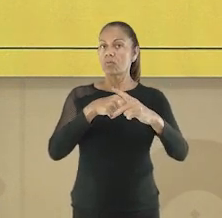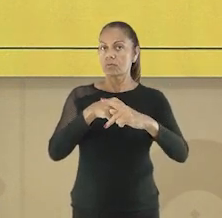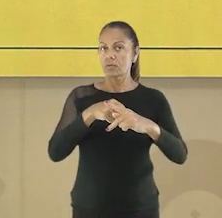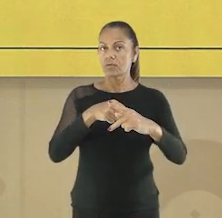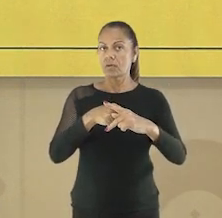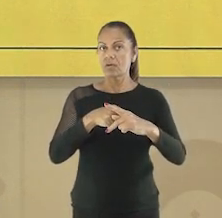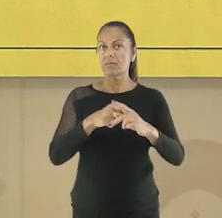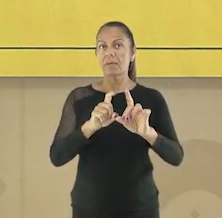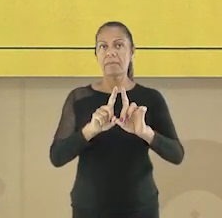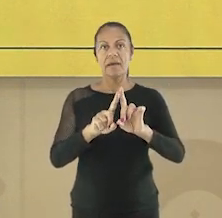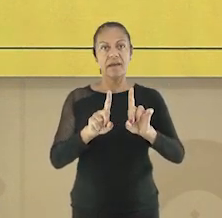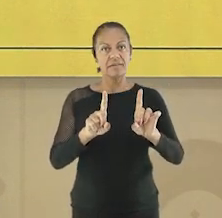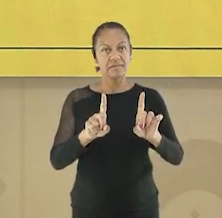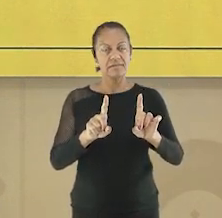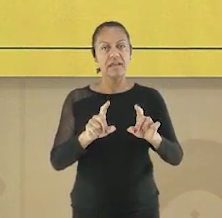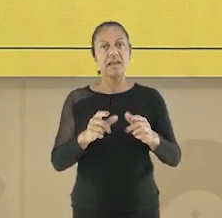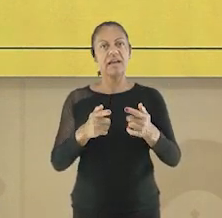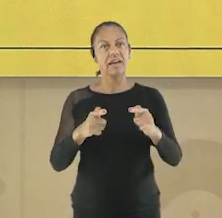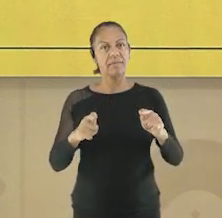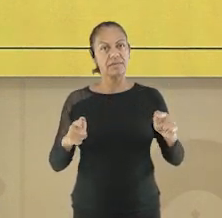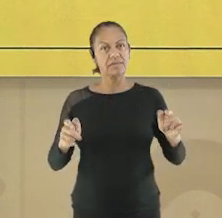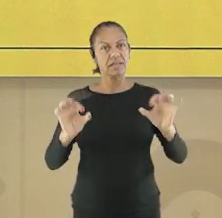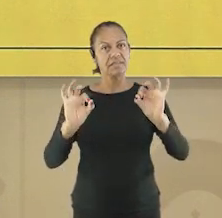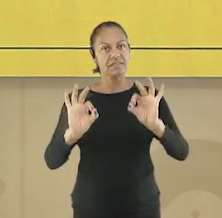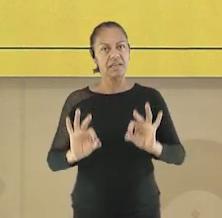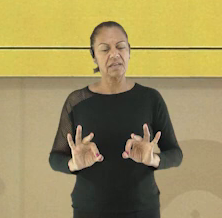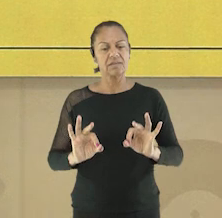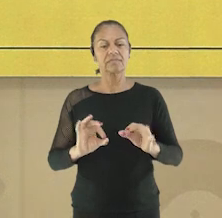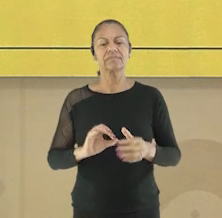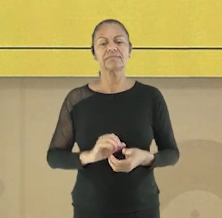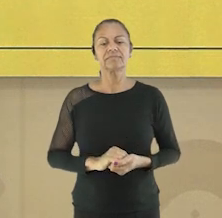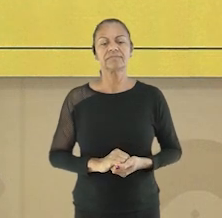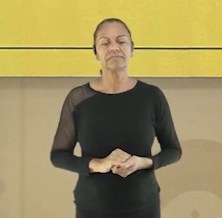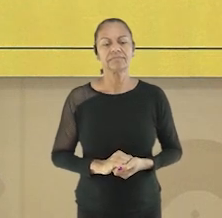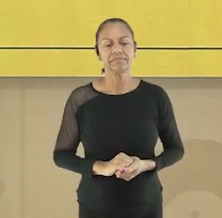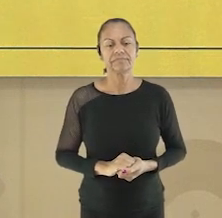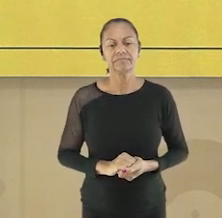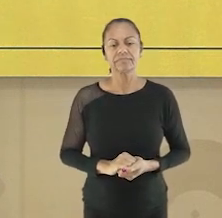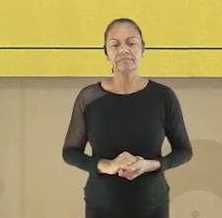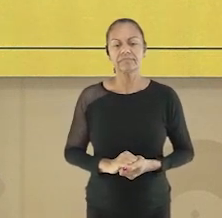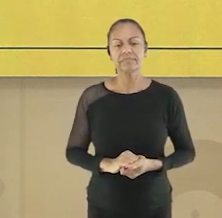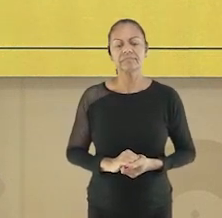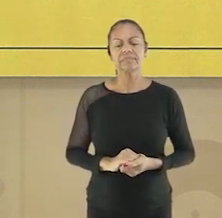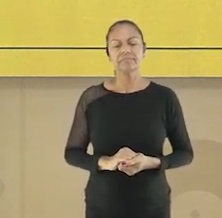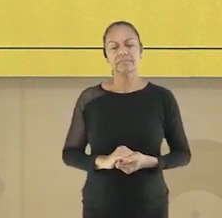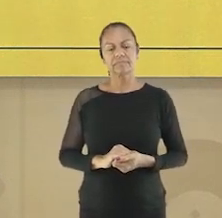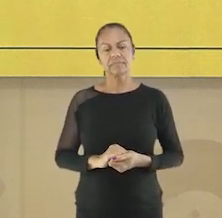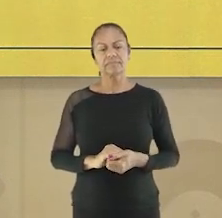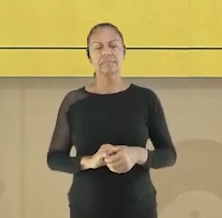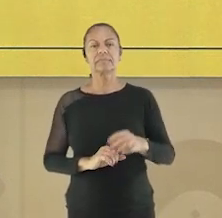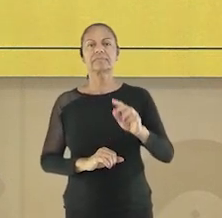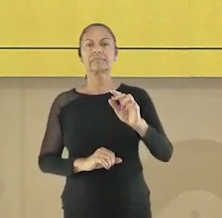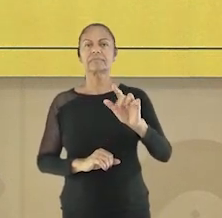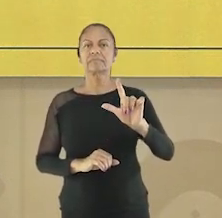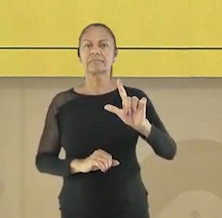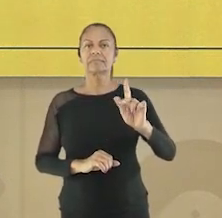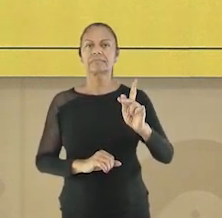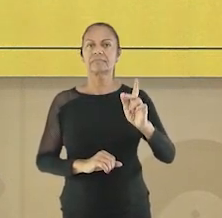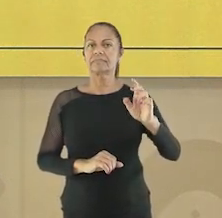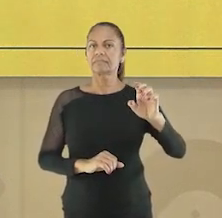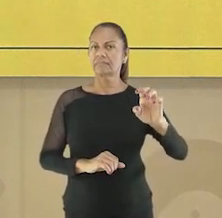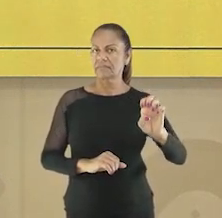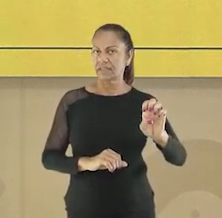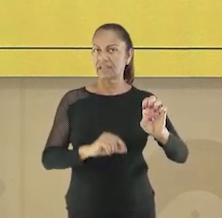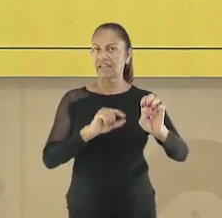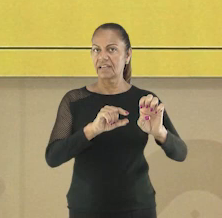colocação pronominal, mas nesse caso aqui está gramaticalmente correto. Na frase da história que lhe remeto, temos